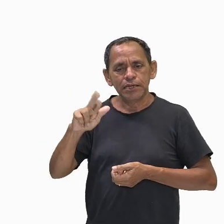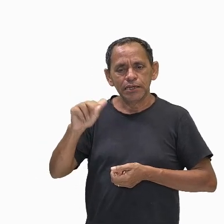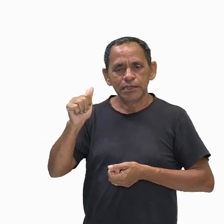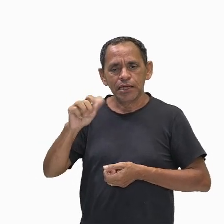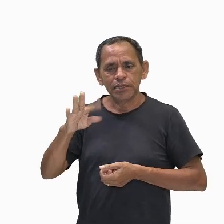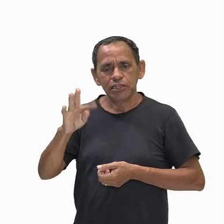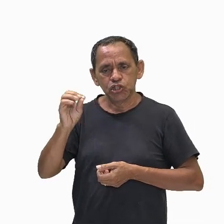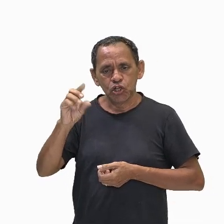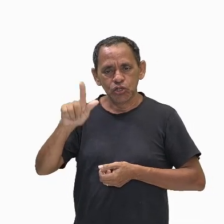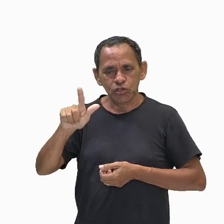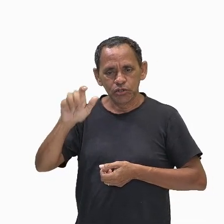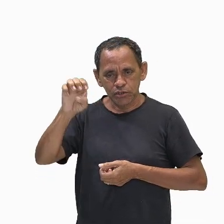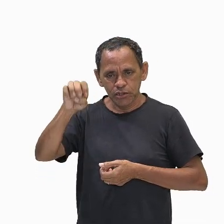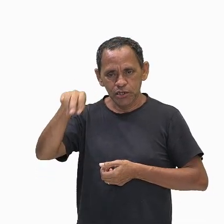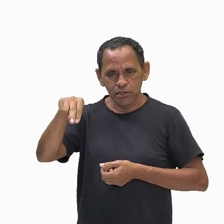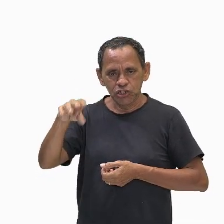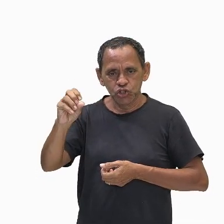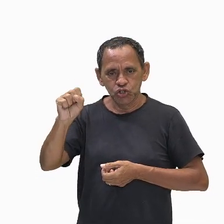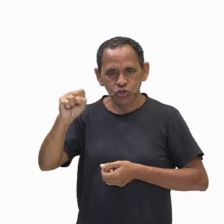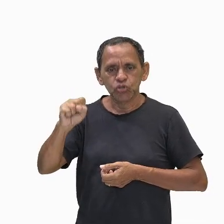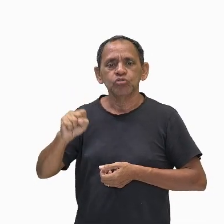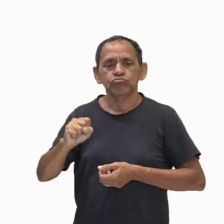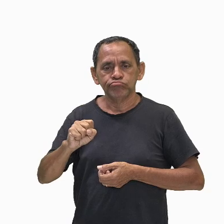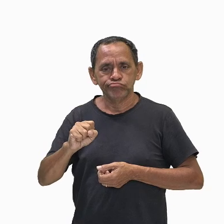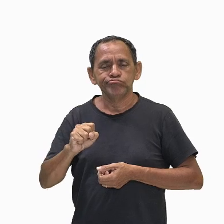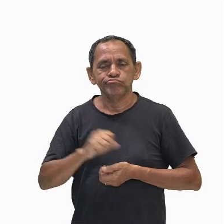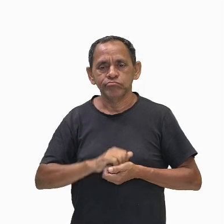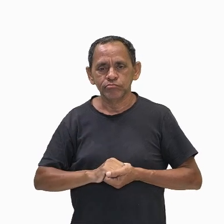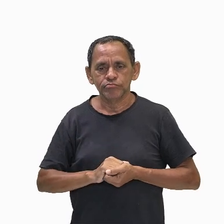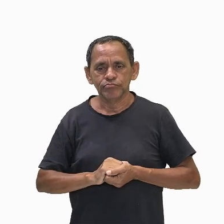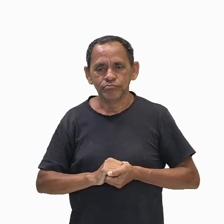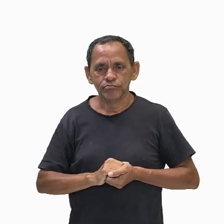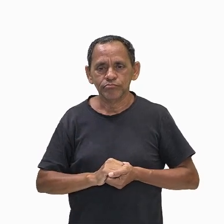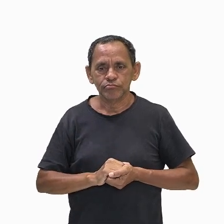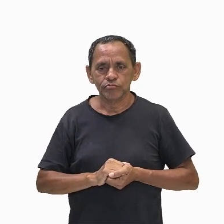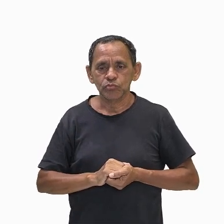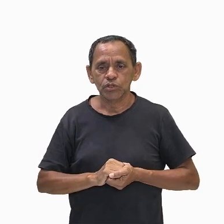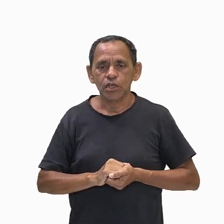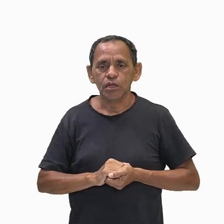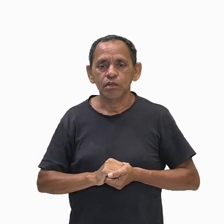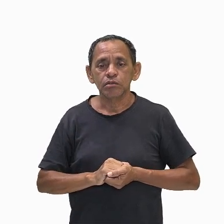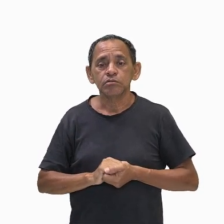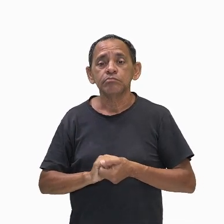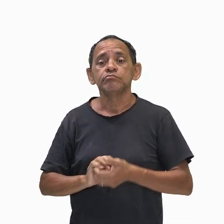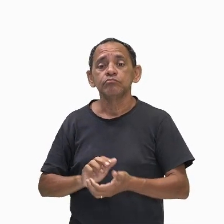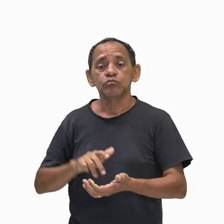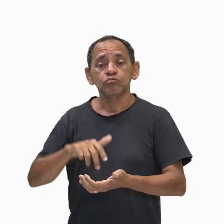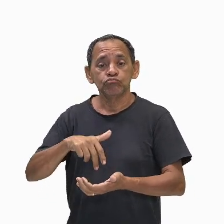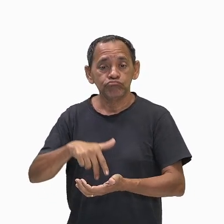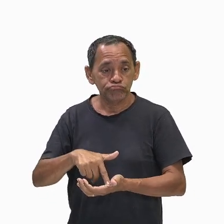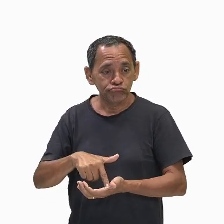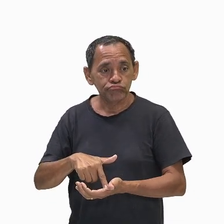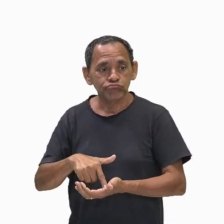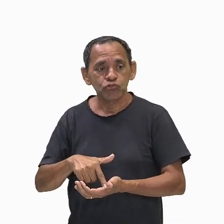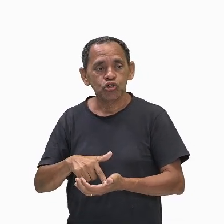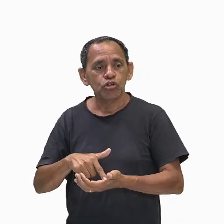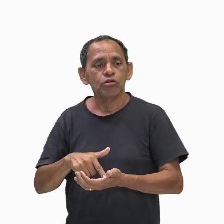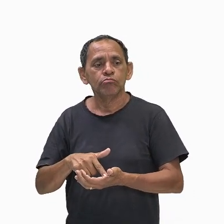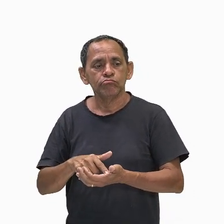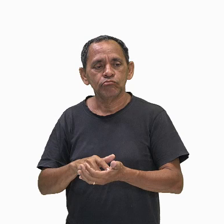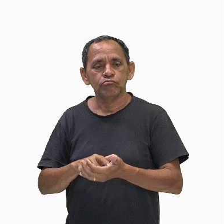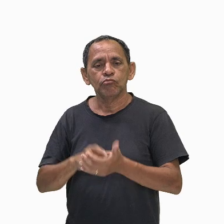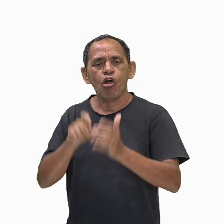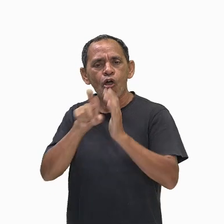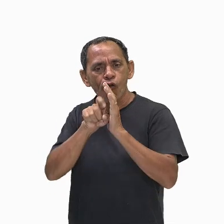síndrome alcoólica fetal, que eu vou exemplificar para vocês daqui a pouquinho, e a exposição às drogas teratogênicas, que são drogas